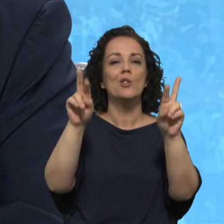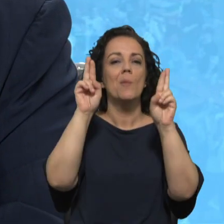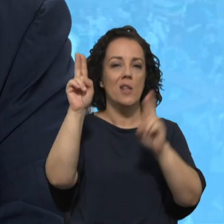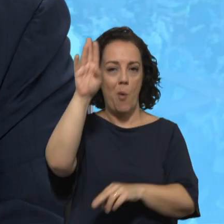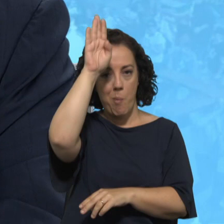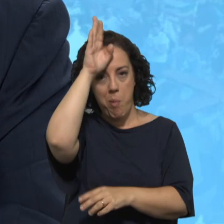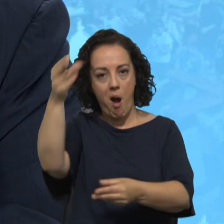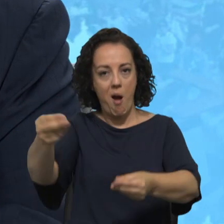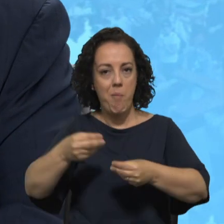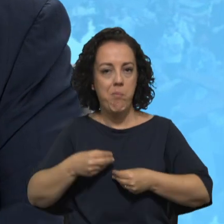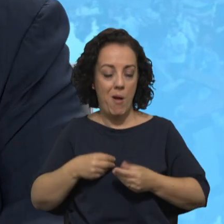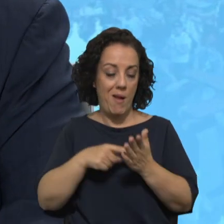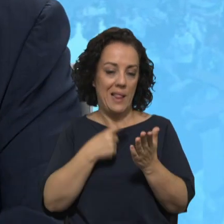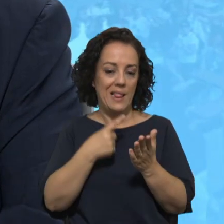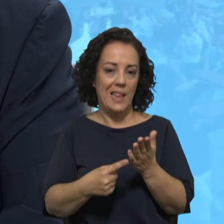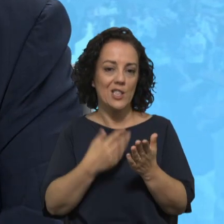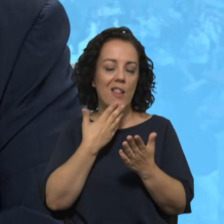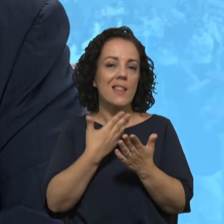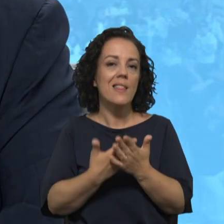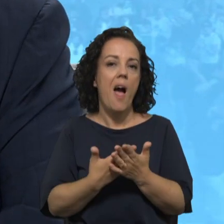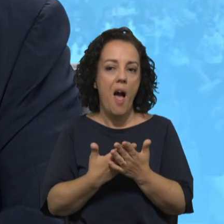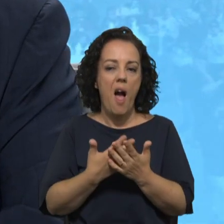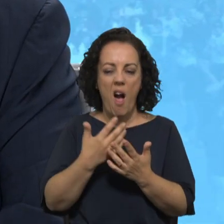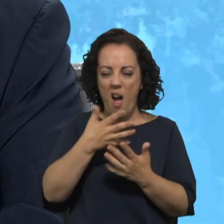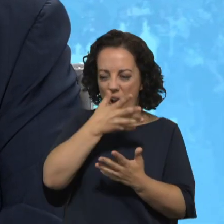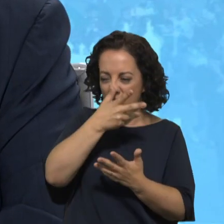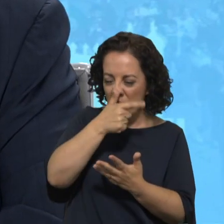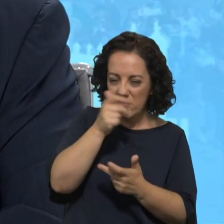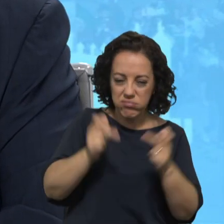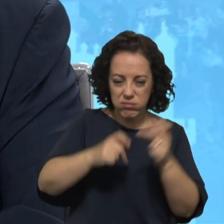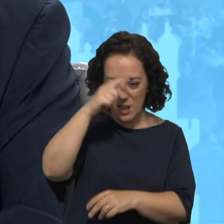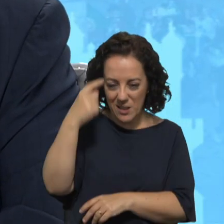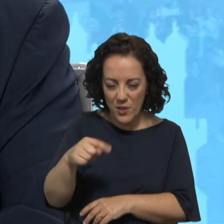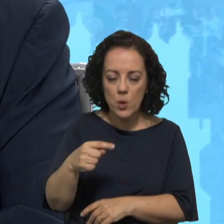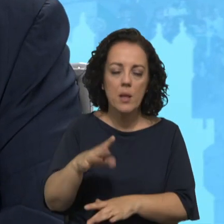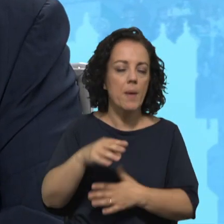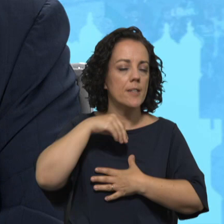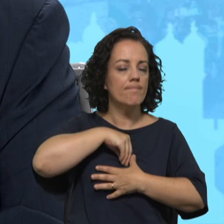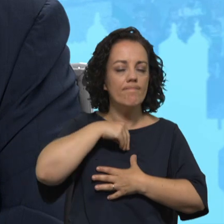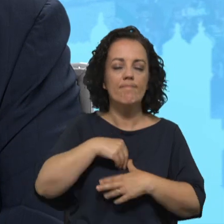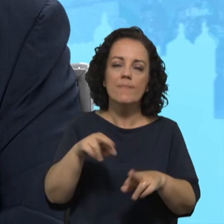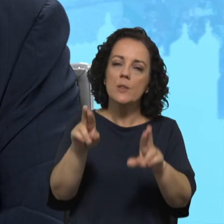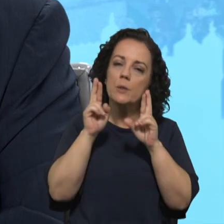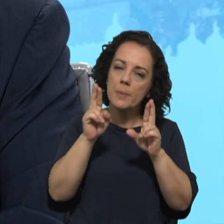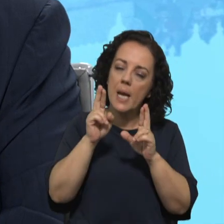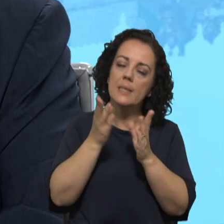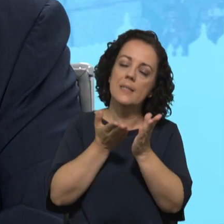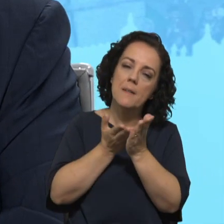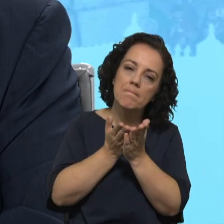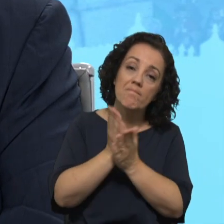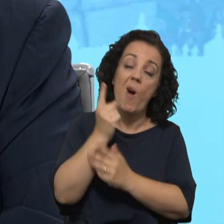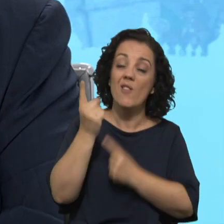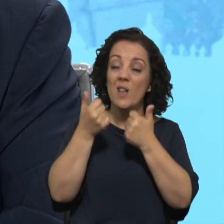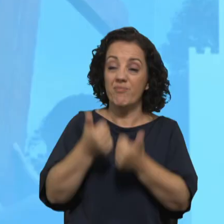e que no fundo anima o coração a não desistir diante das dificuldades e das horas menos simpáticas que experimentamos.